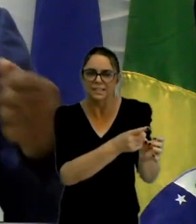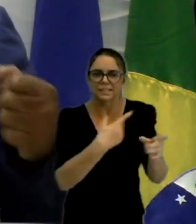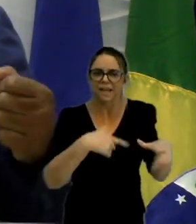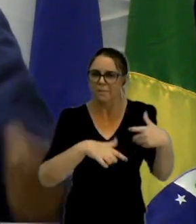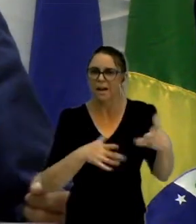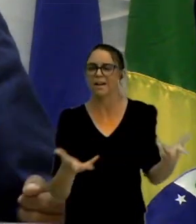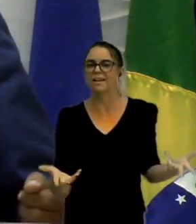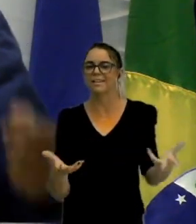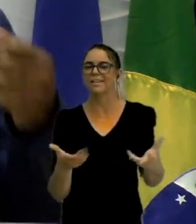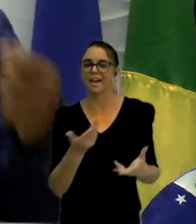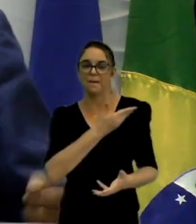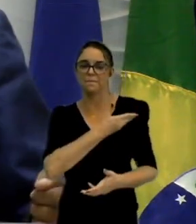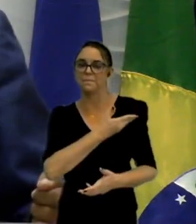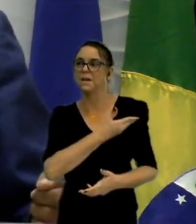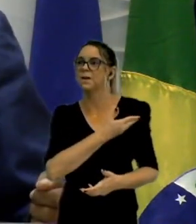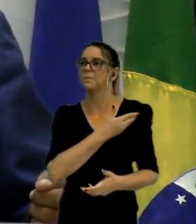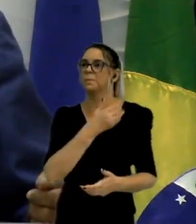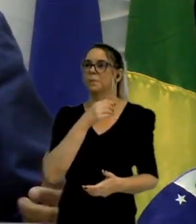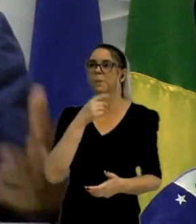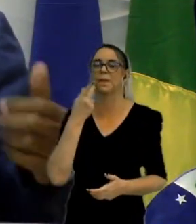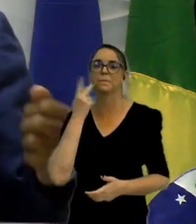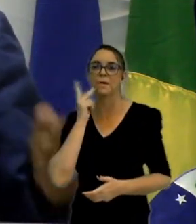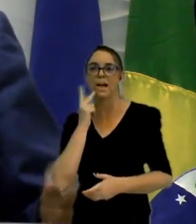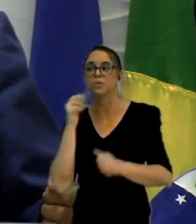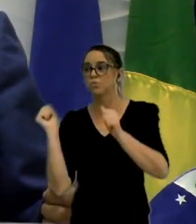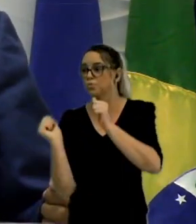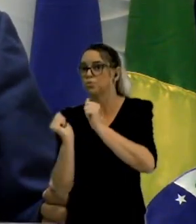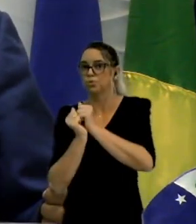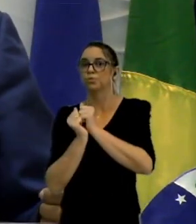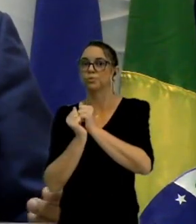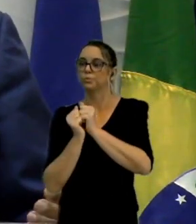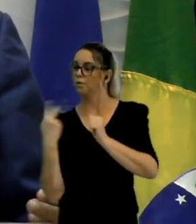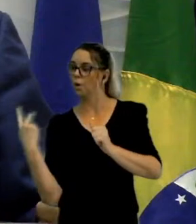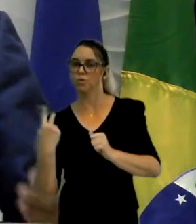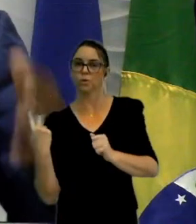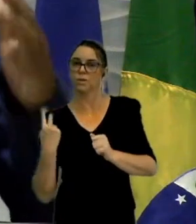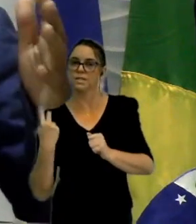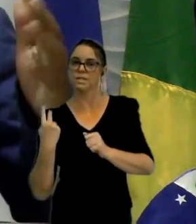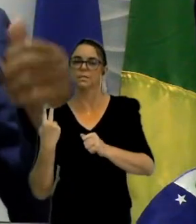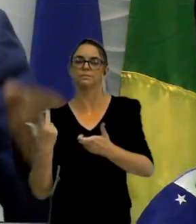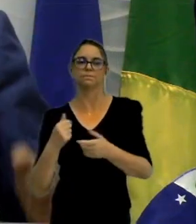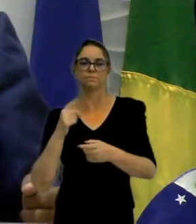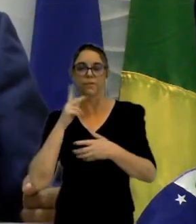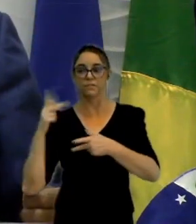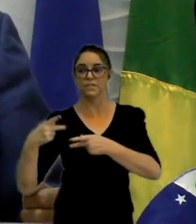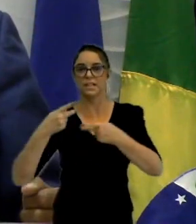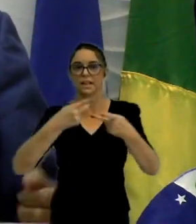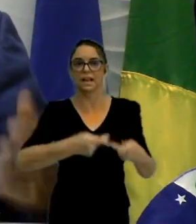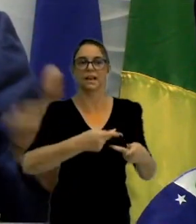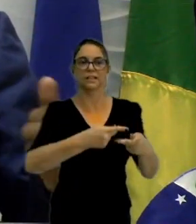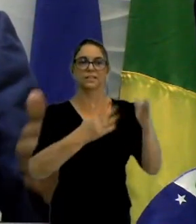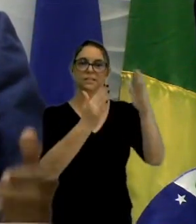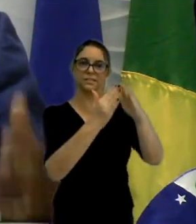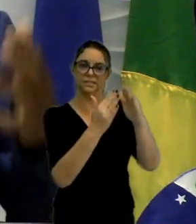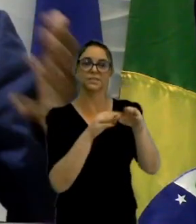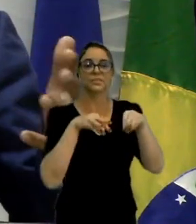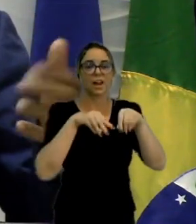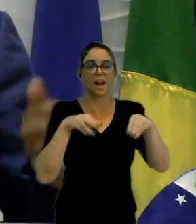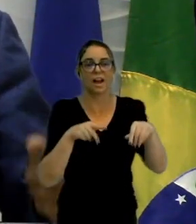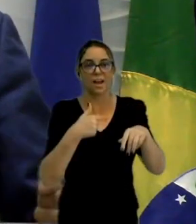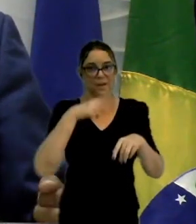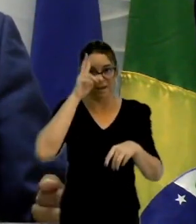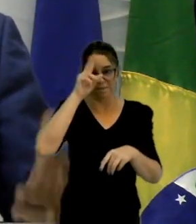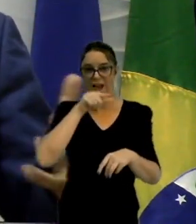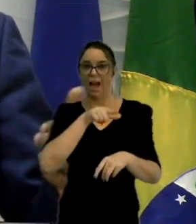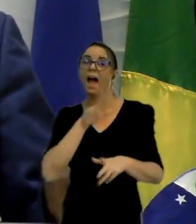meu amigo padre, o vereador, nós estivemos aí na Casa de Farinha. Quero lembrar aí, Cleó, que